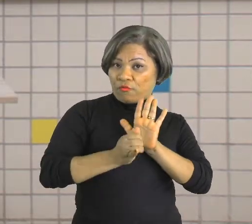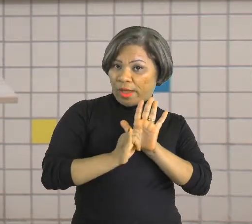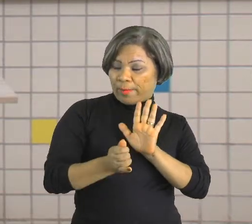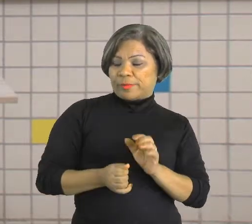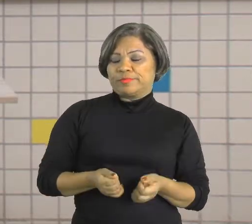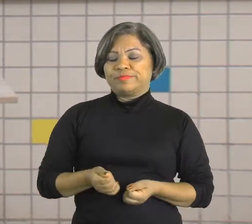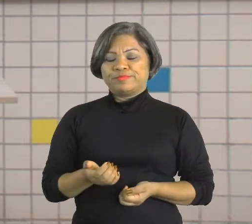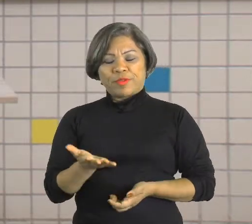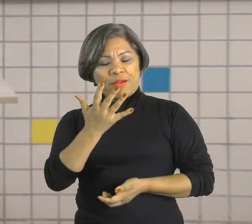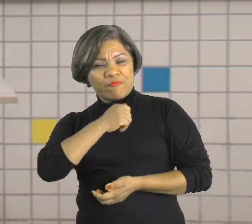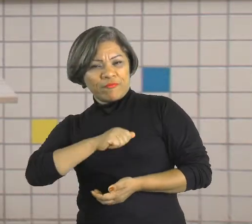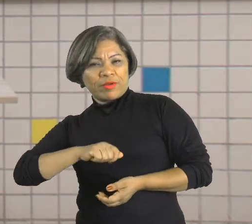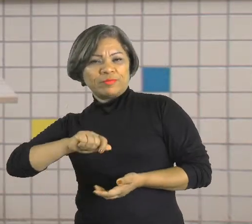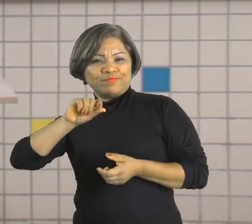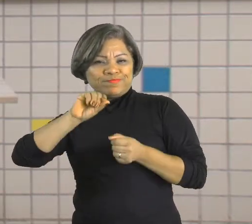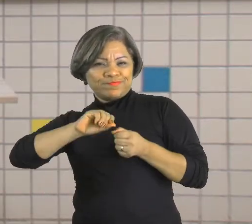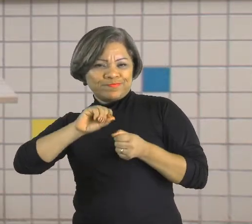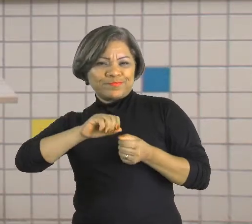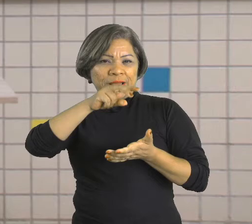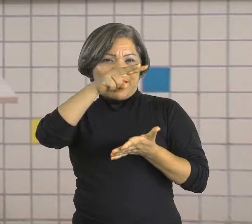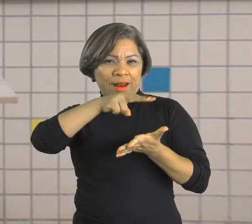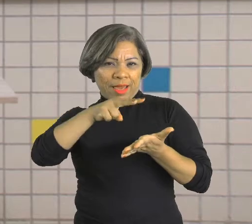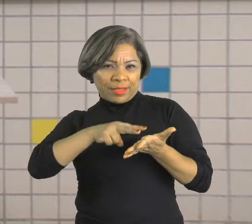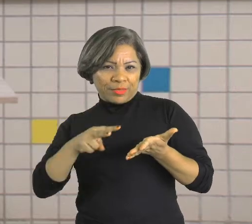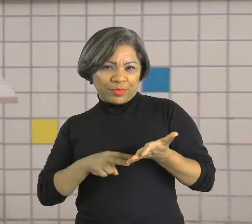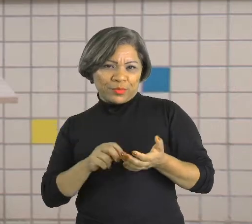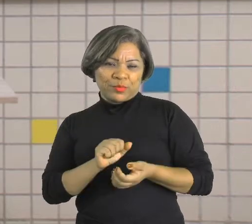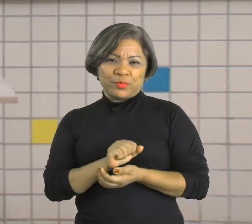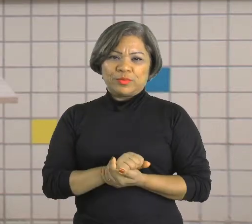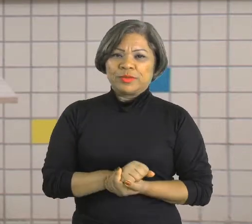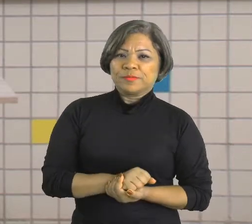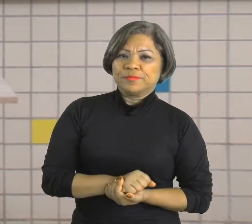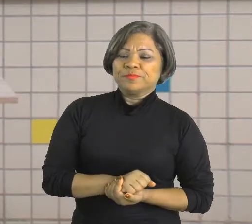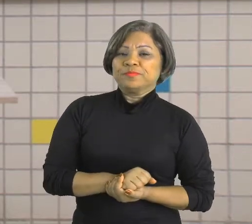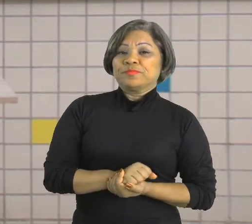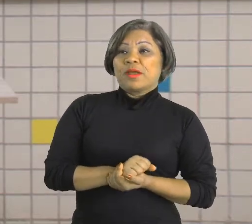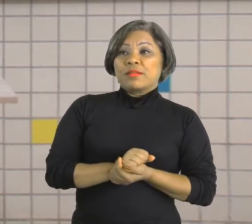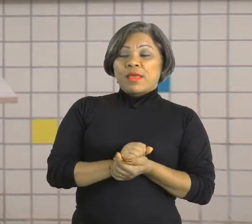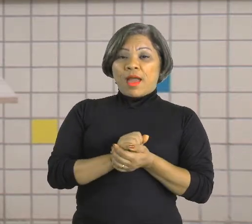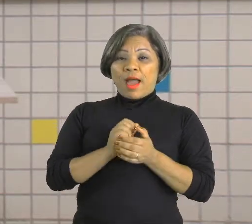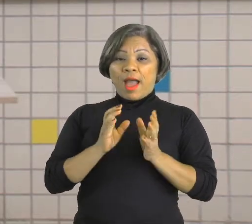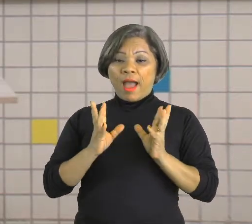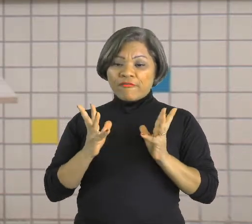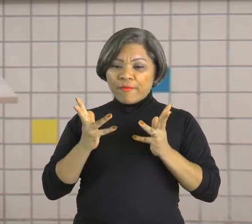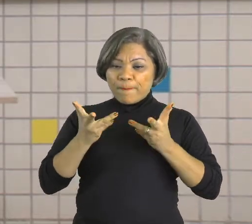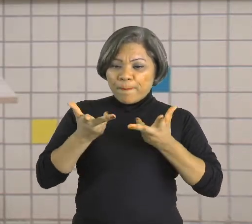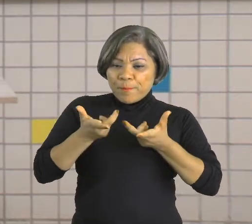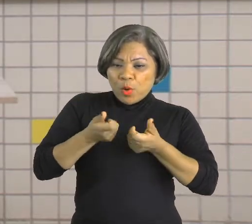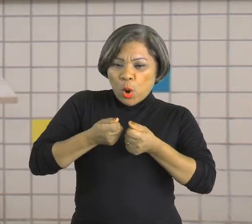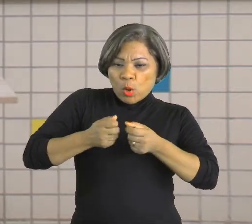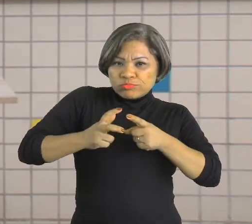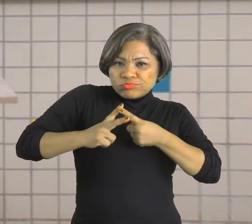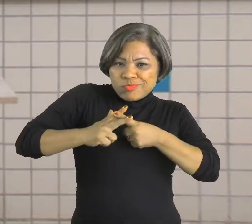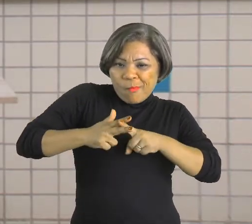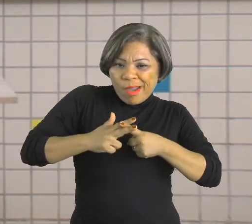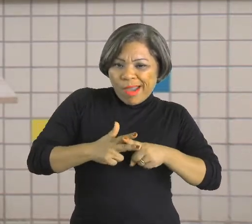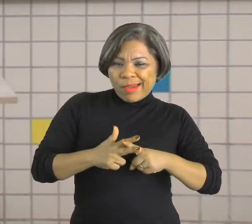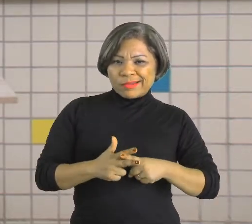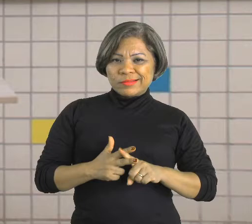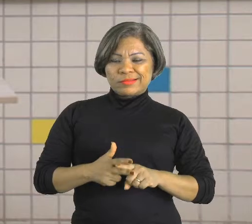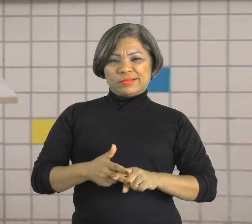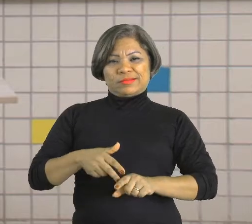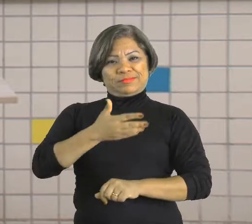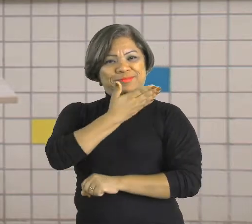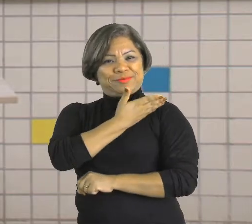historinha intitulada de A Fabulosa Máquina de Amigos, ok? Então vocês